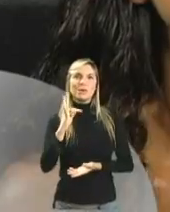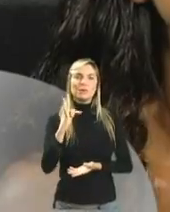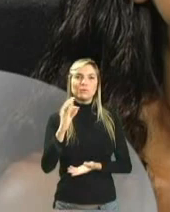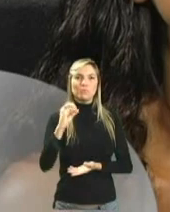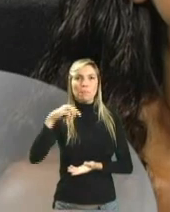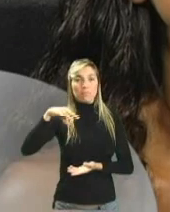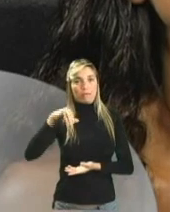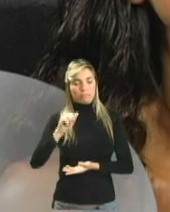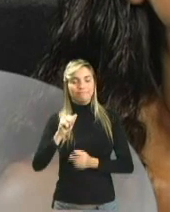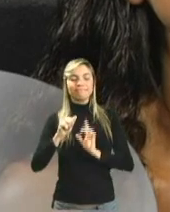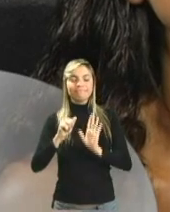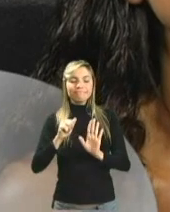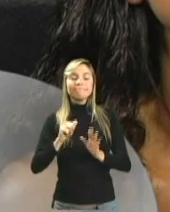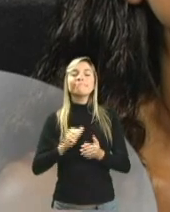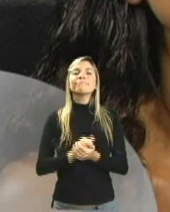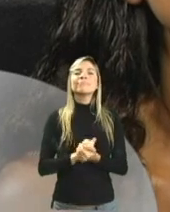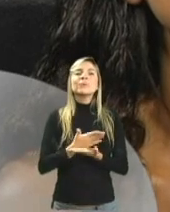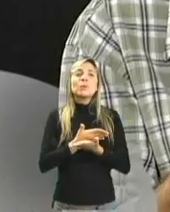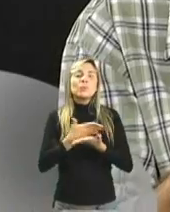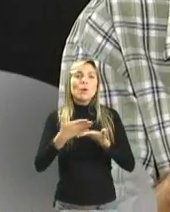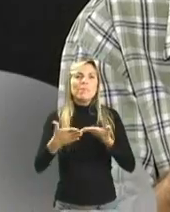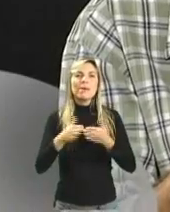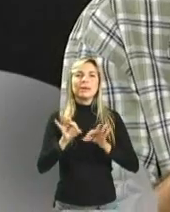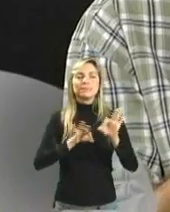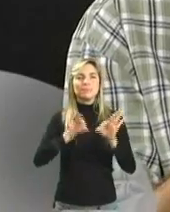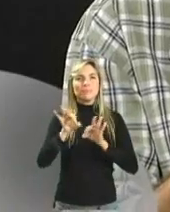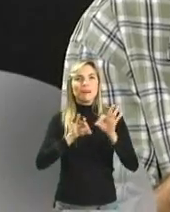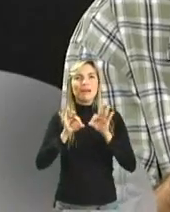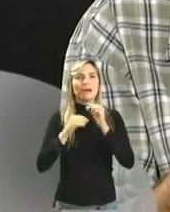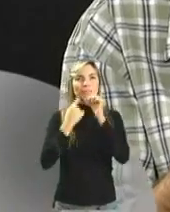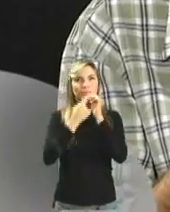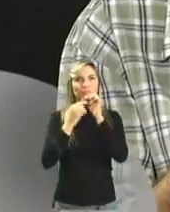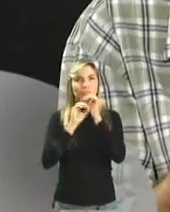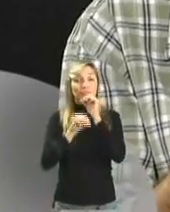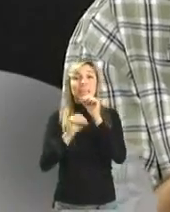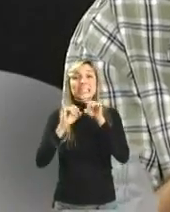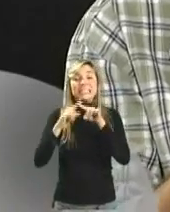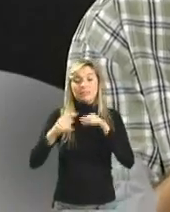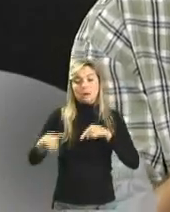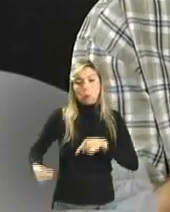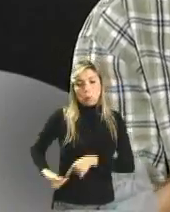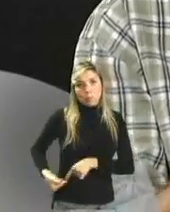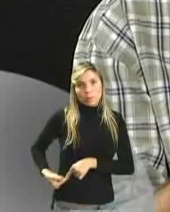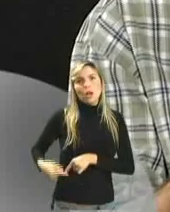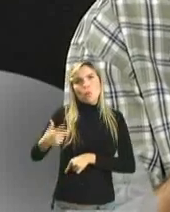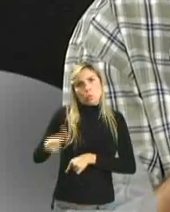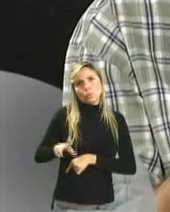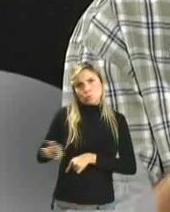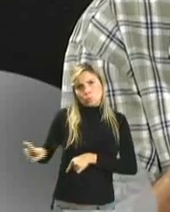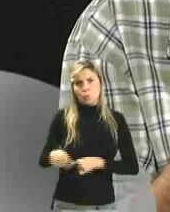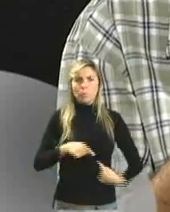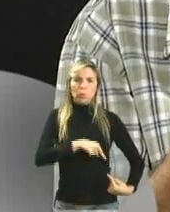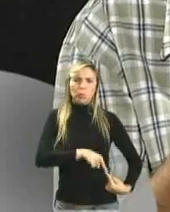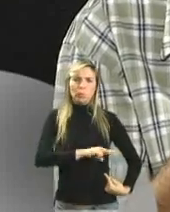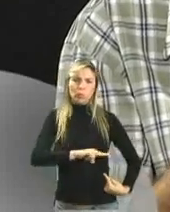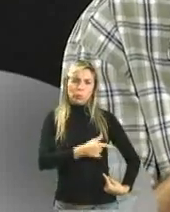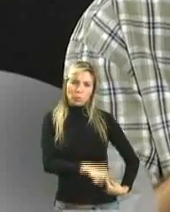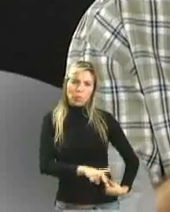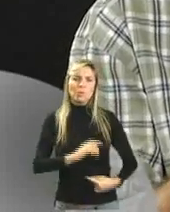estomia. A partir do momento que ela está feita em um ou outro órgão, ela vai receber a nomenclatura própria,